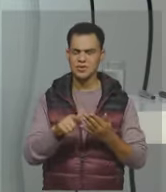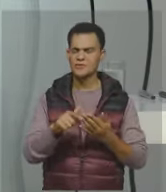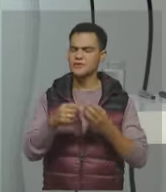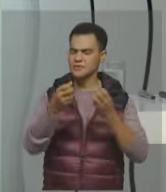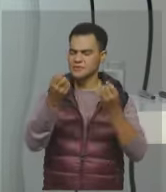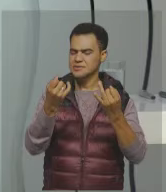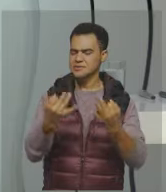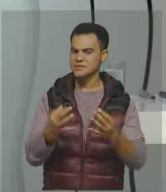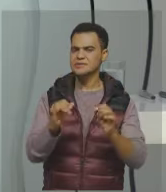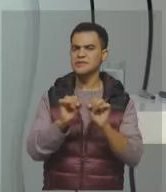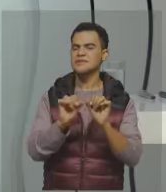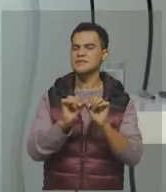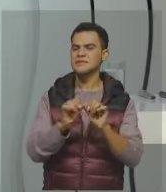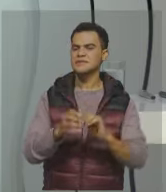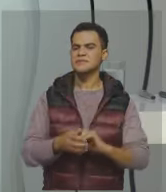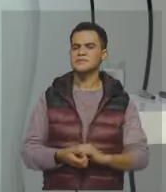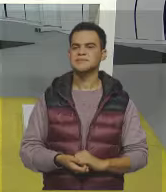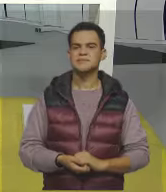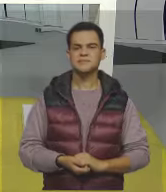fazer nessa questão.